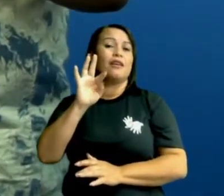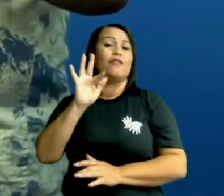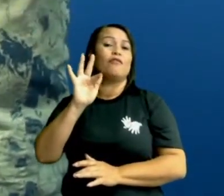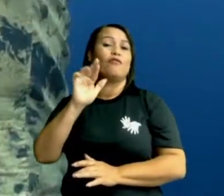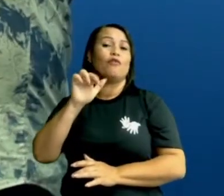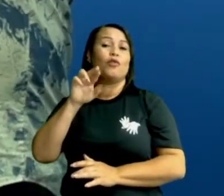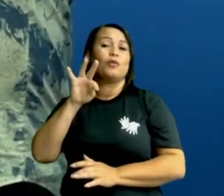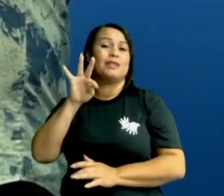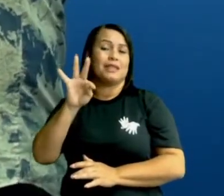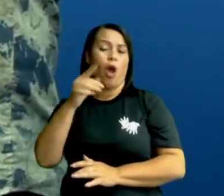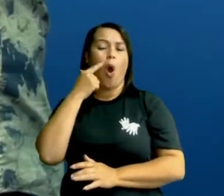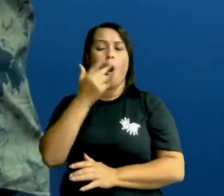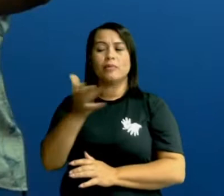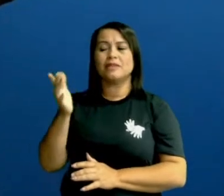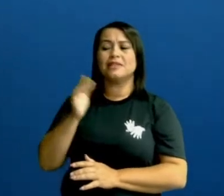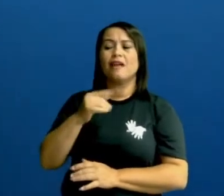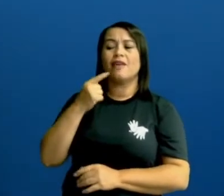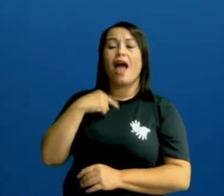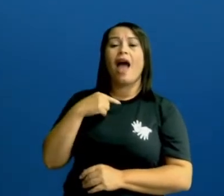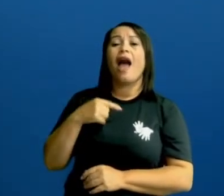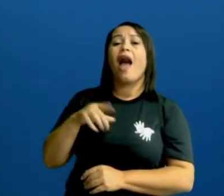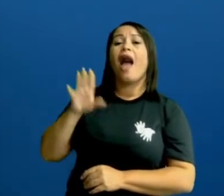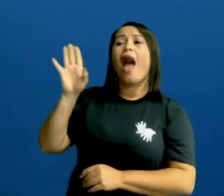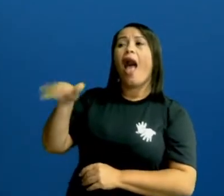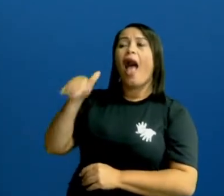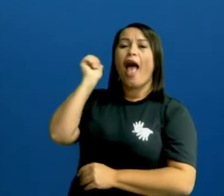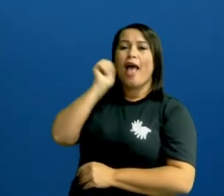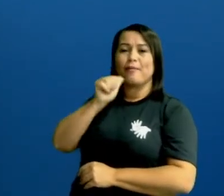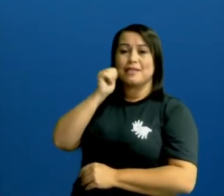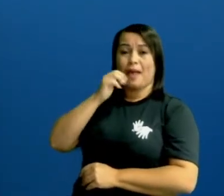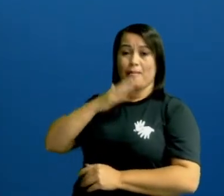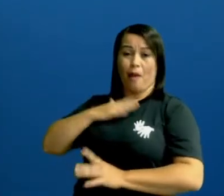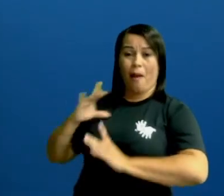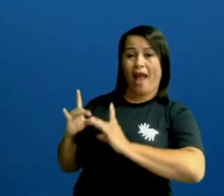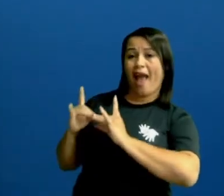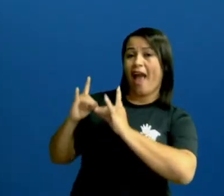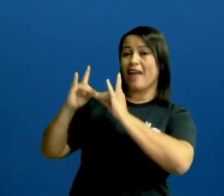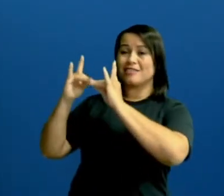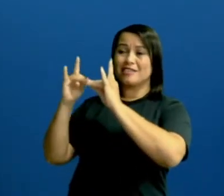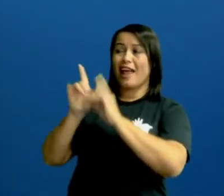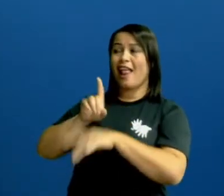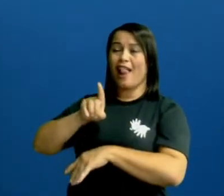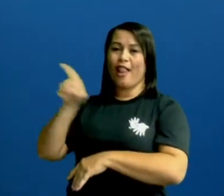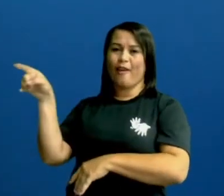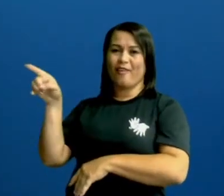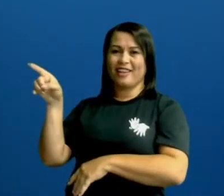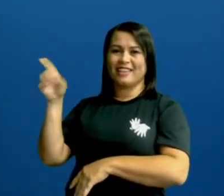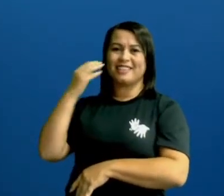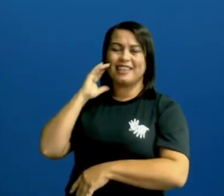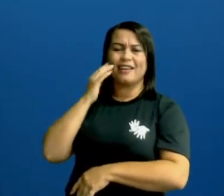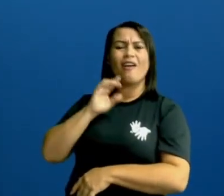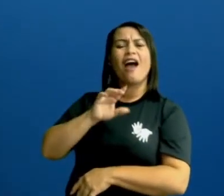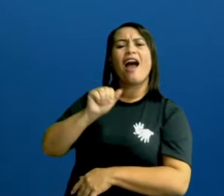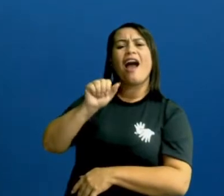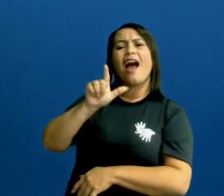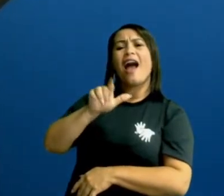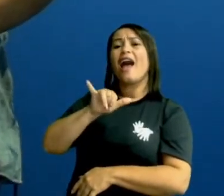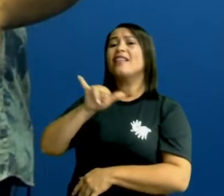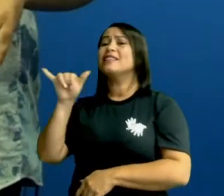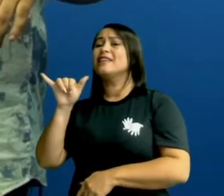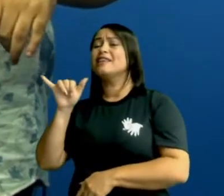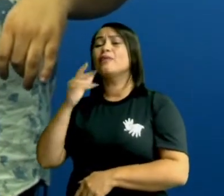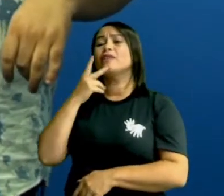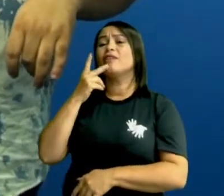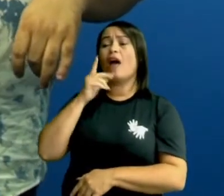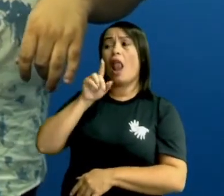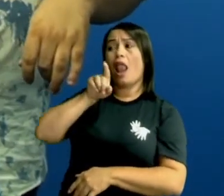Vamos analisar o que o enunciado diz. Aí, princesa, meu castelo é logo ali. Ali. Quando